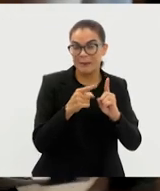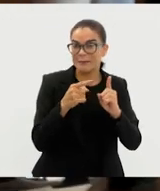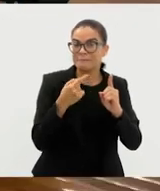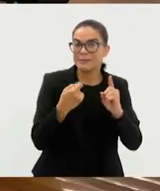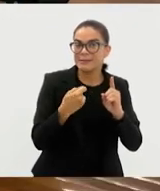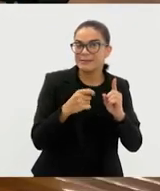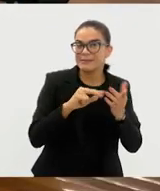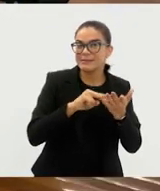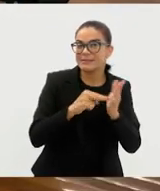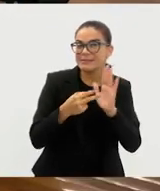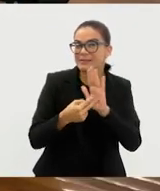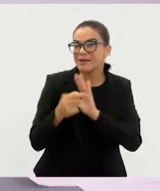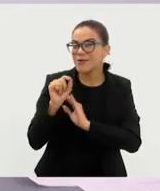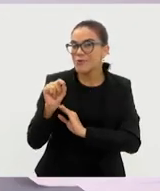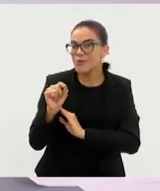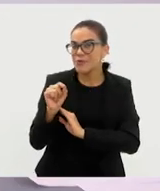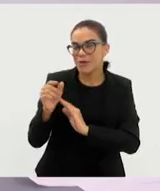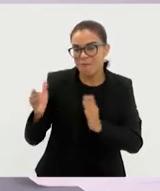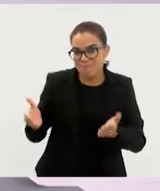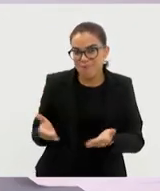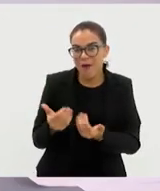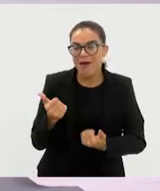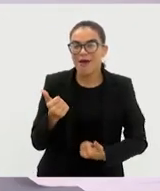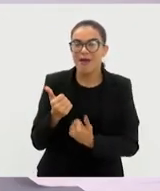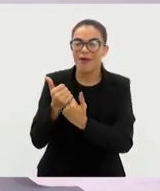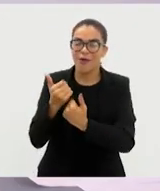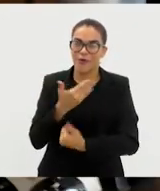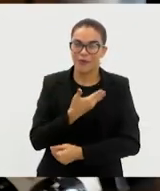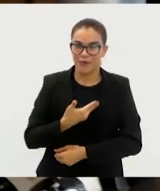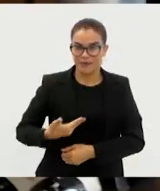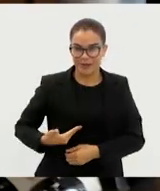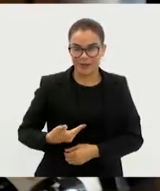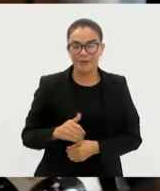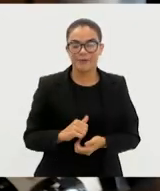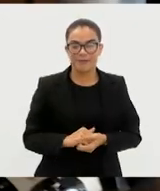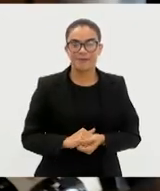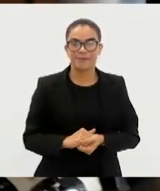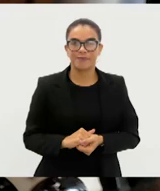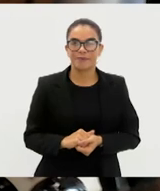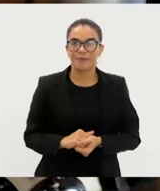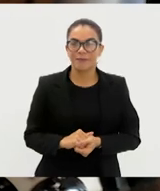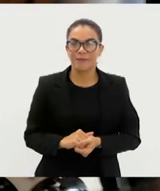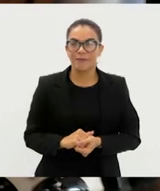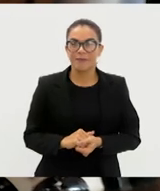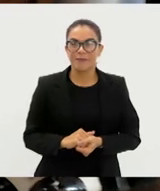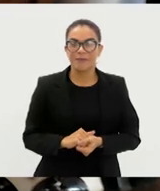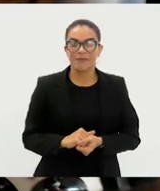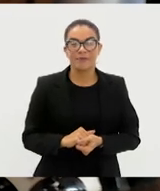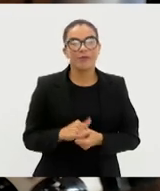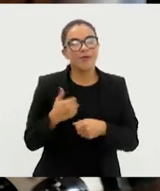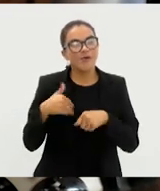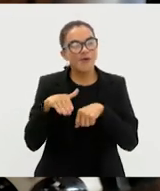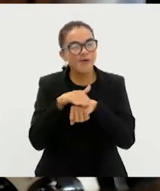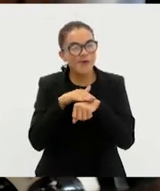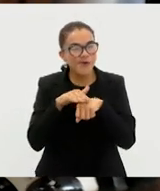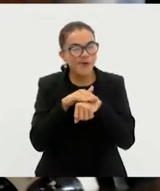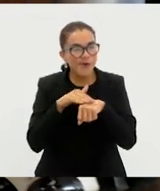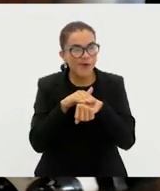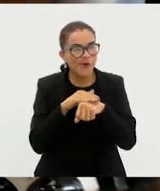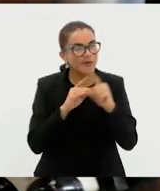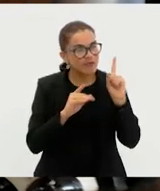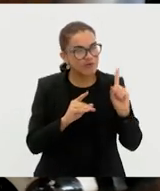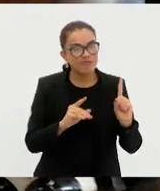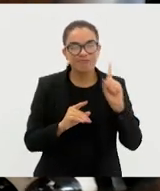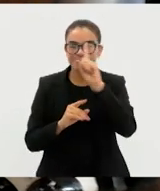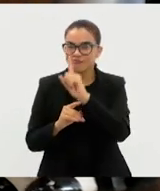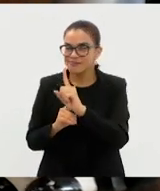sinalizador de reforçar as posições do governo. Mas ainda mais, senhor presidente, nessa conversa que o senhor vai ter com o nosso